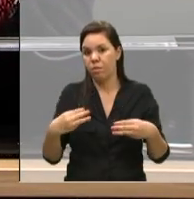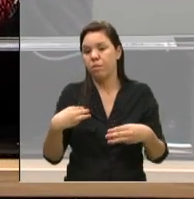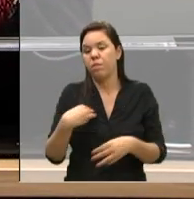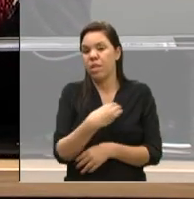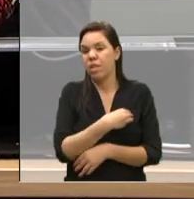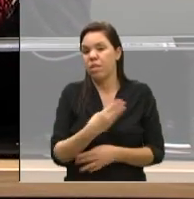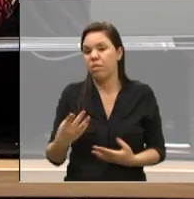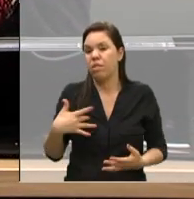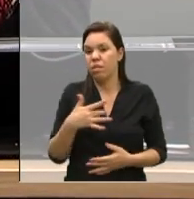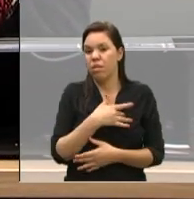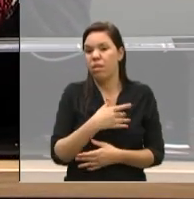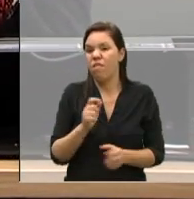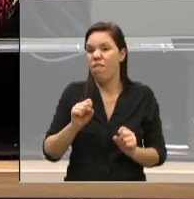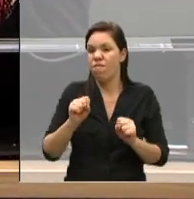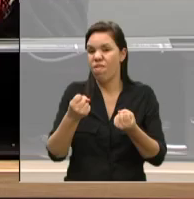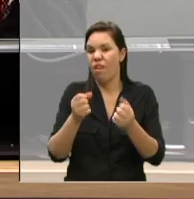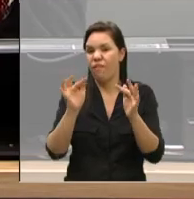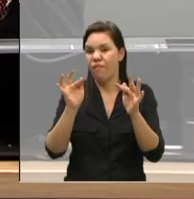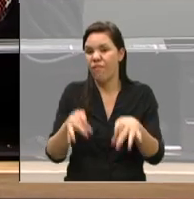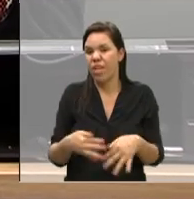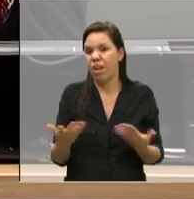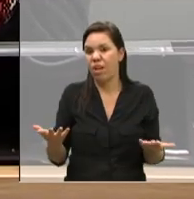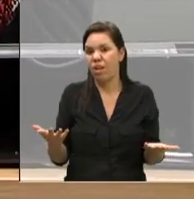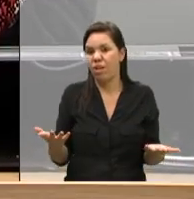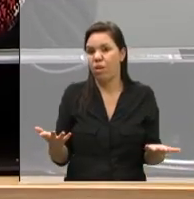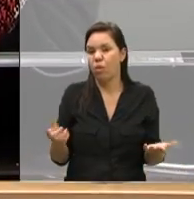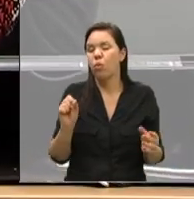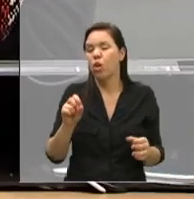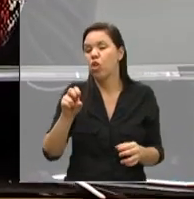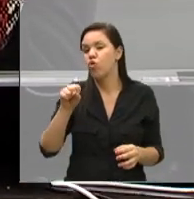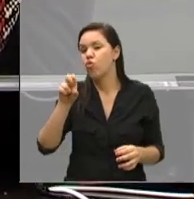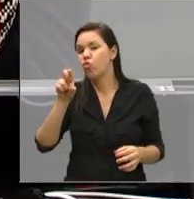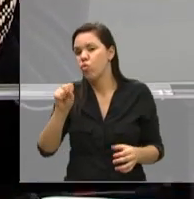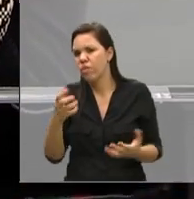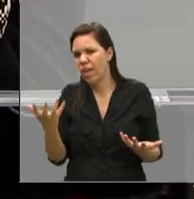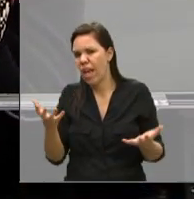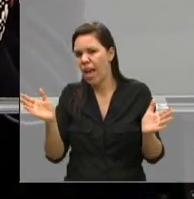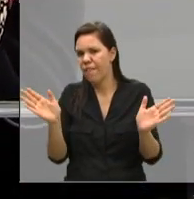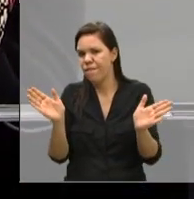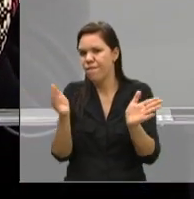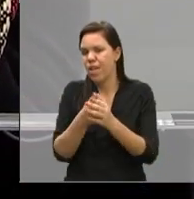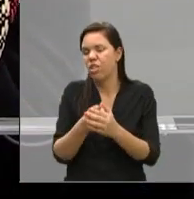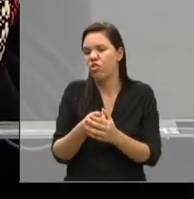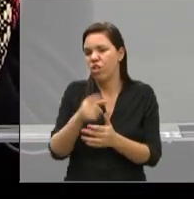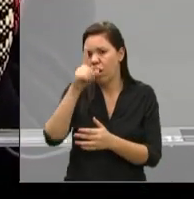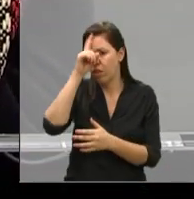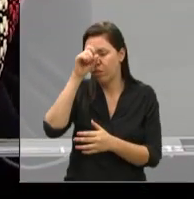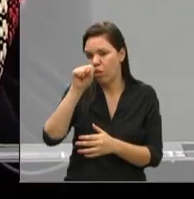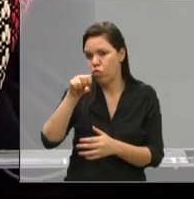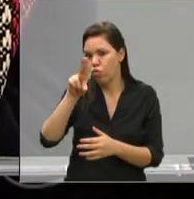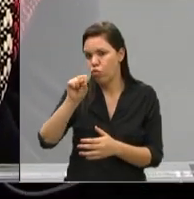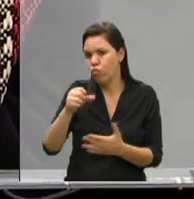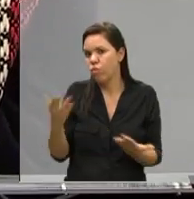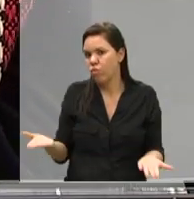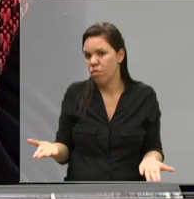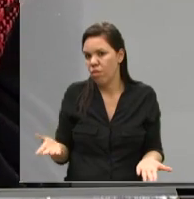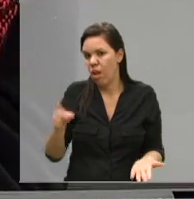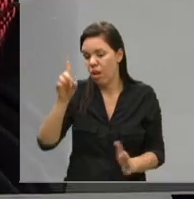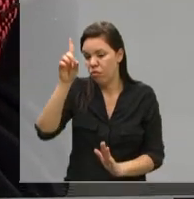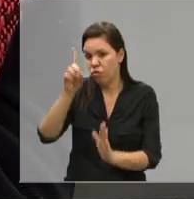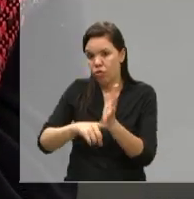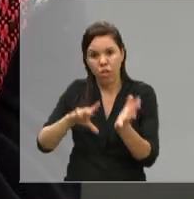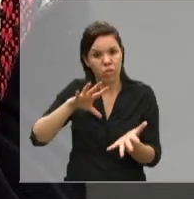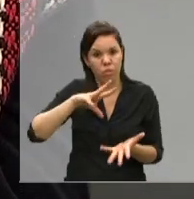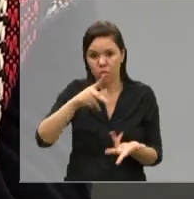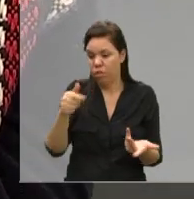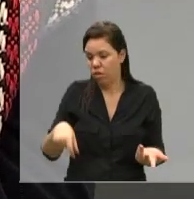defendendo apertamente o fim da universalidade do SUS, quer dizer, eles querem acabar com o SUS enquanto um direito universal. E aqui